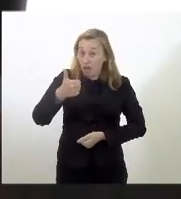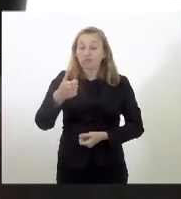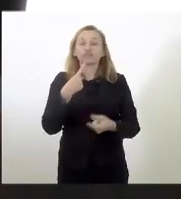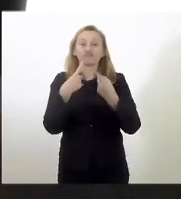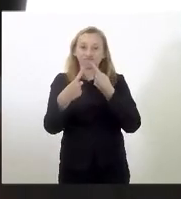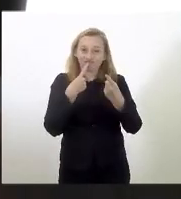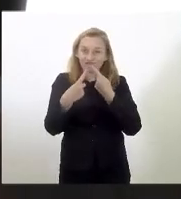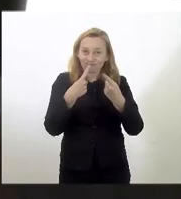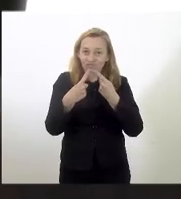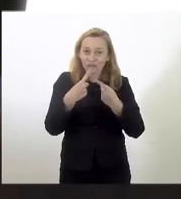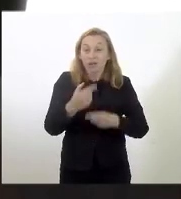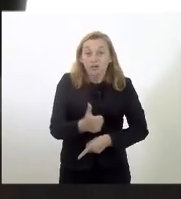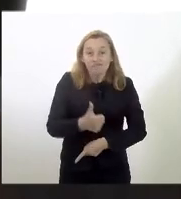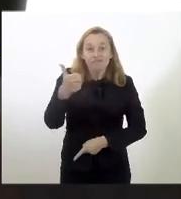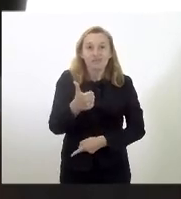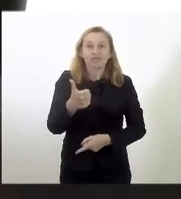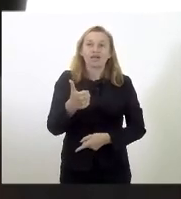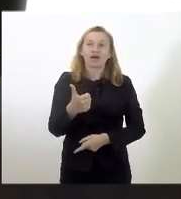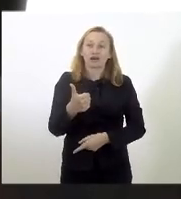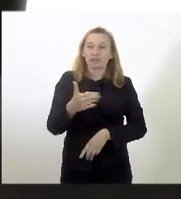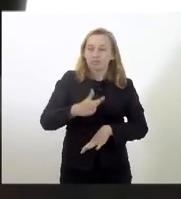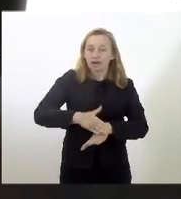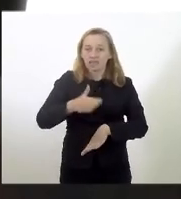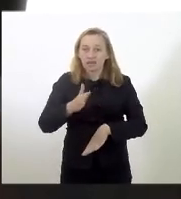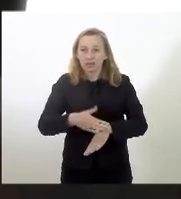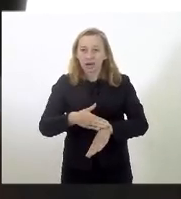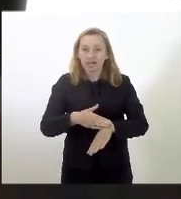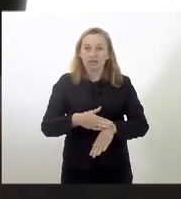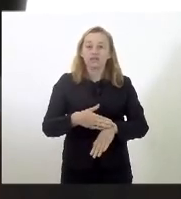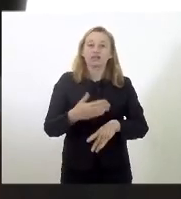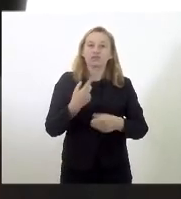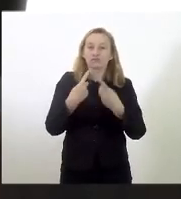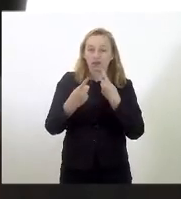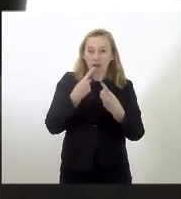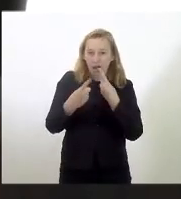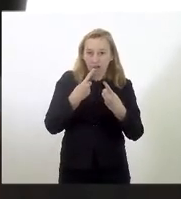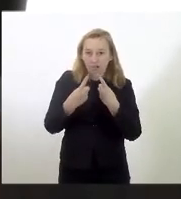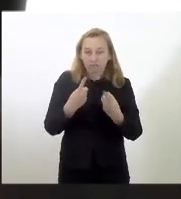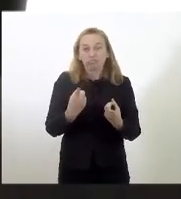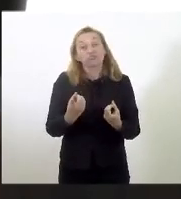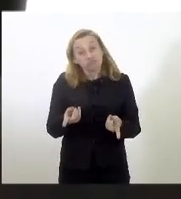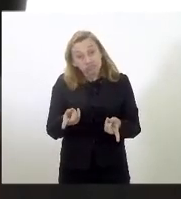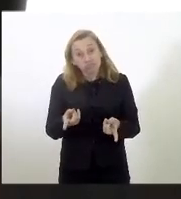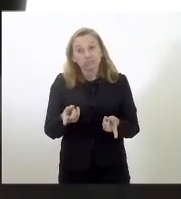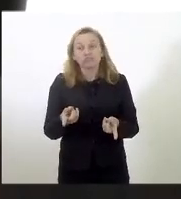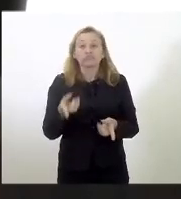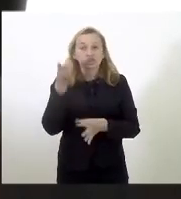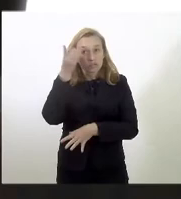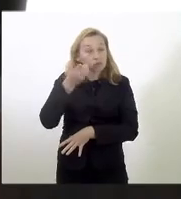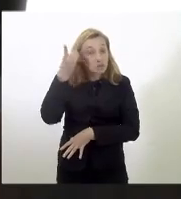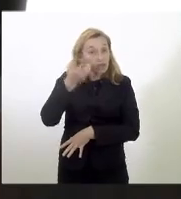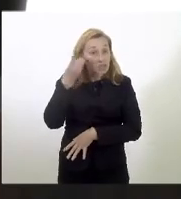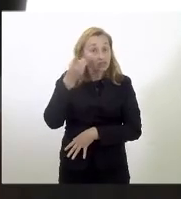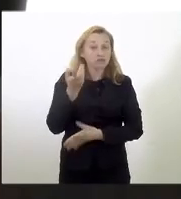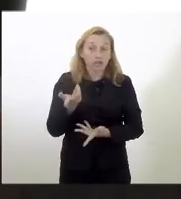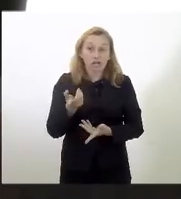esse debate e aprimorar o diálogo com o Parlamento, onde, de fato, se decidem as